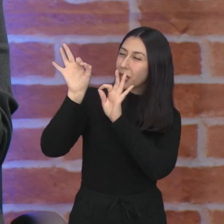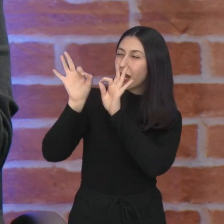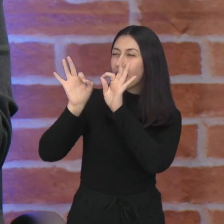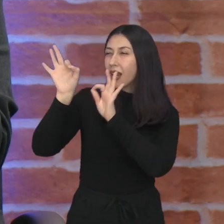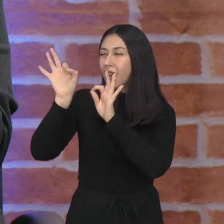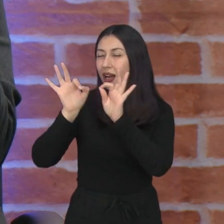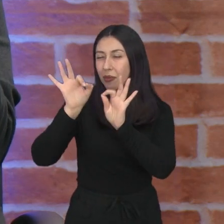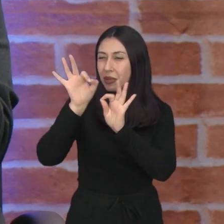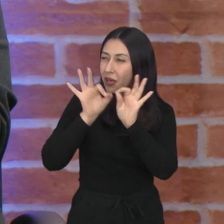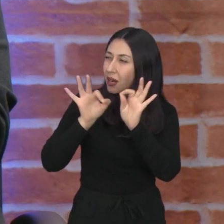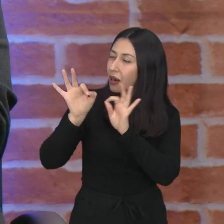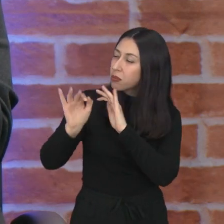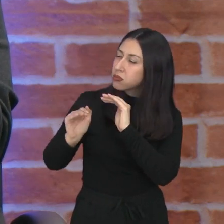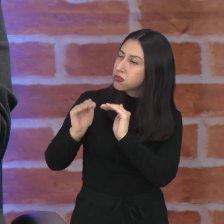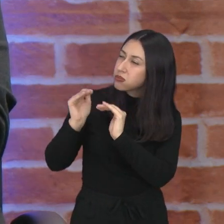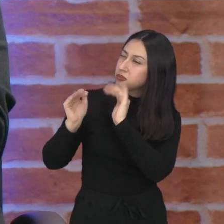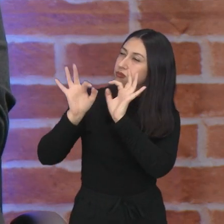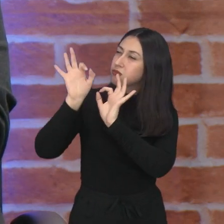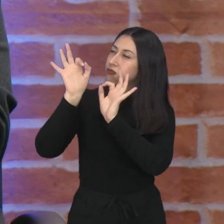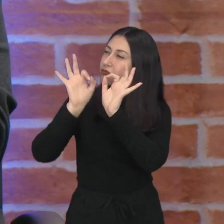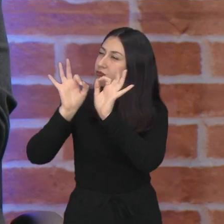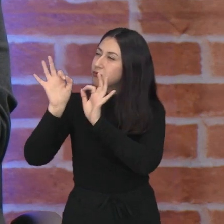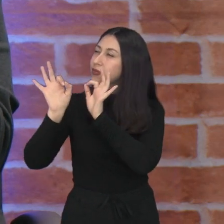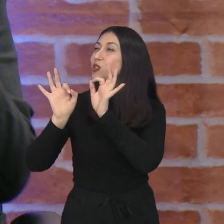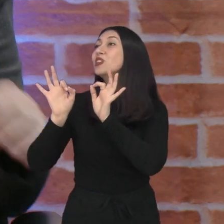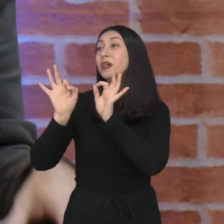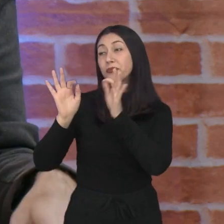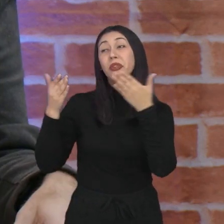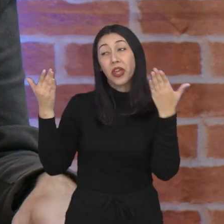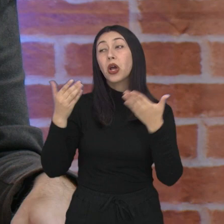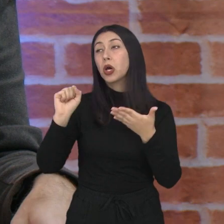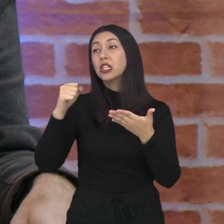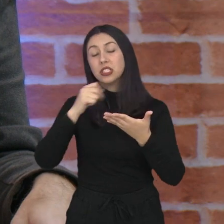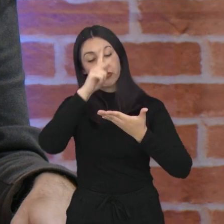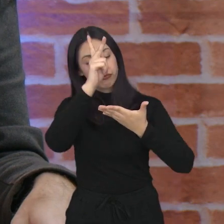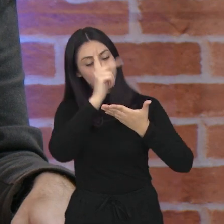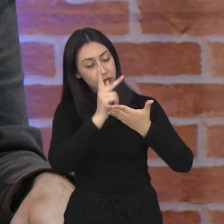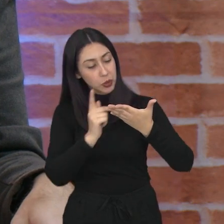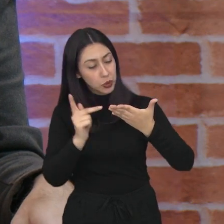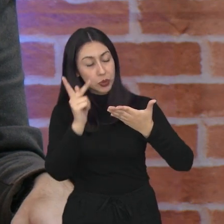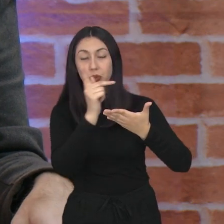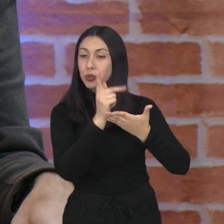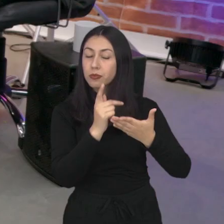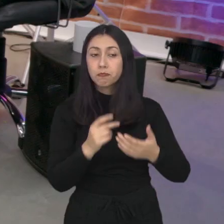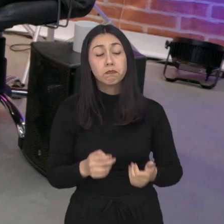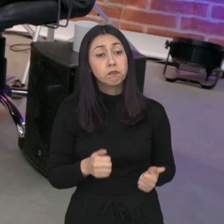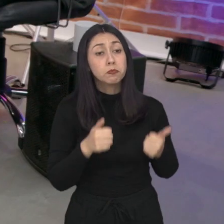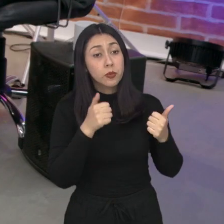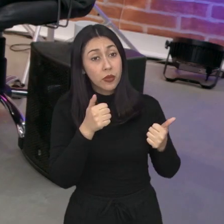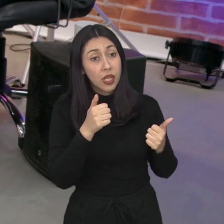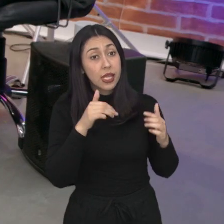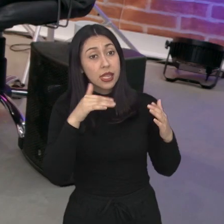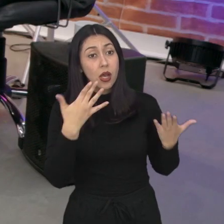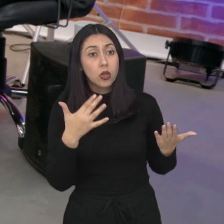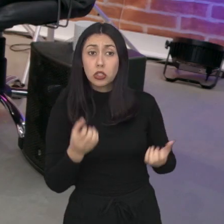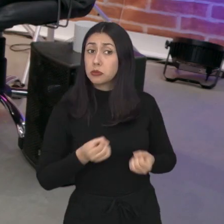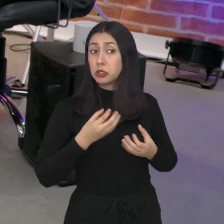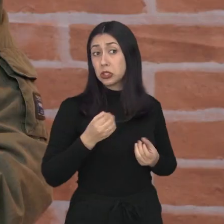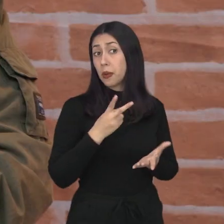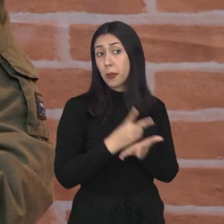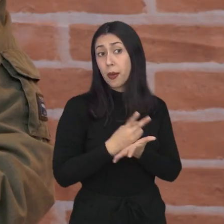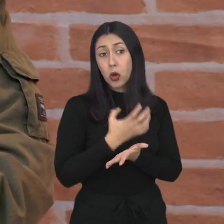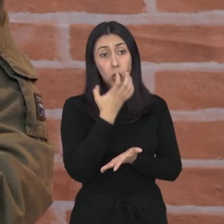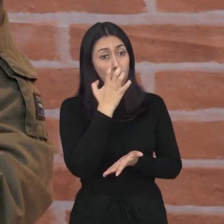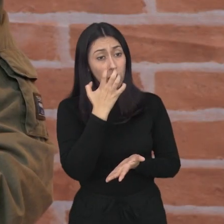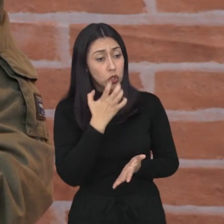você tem que ir deixando a ideia bem bonitinha para ficar boa, às vezes. Pode crer, então você pode tirar a inspiração, tipo assim, indo passear